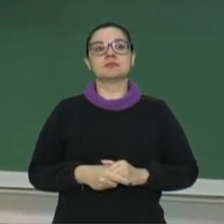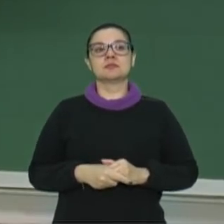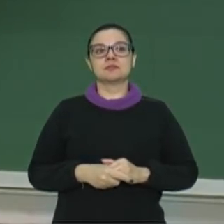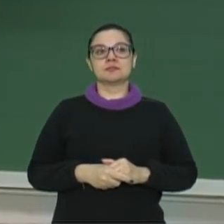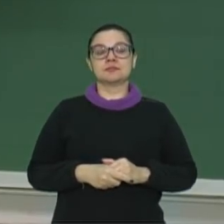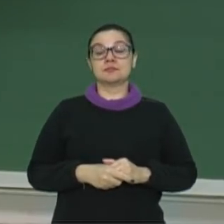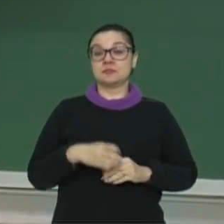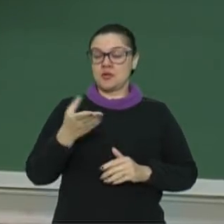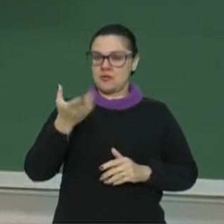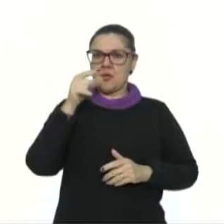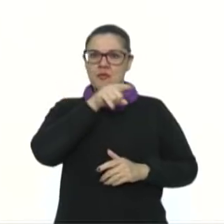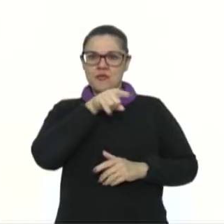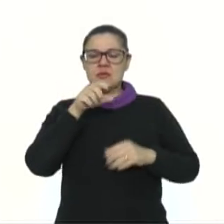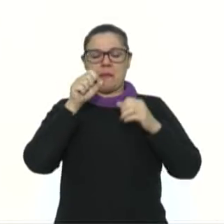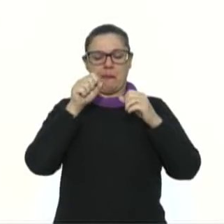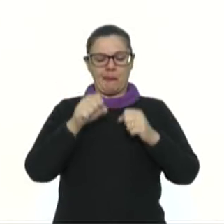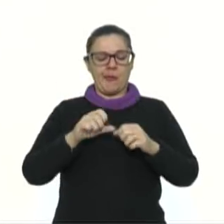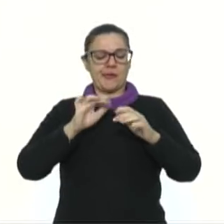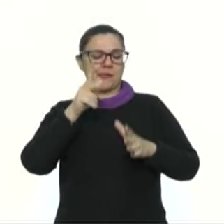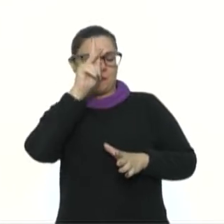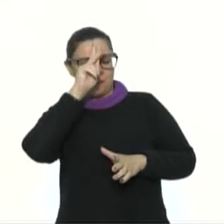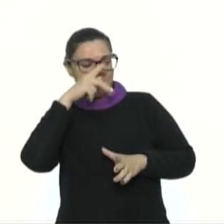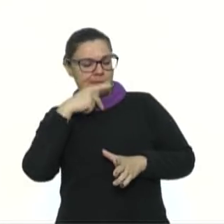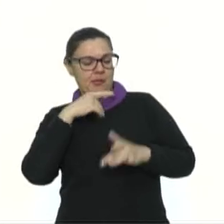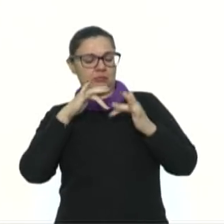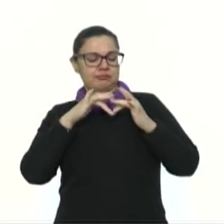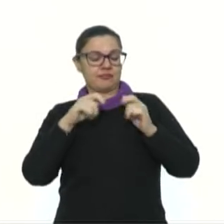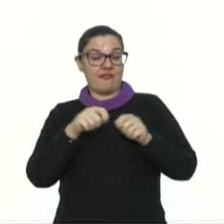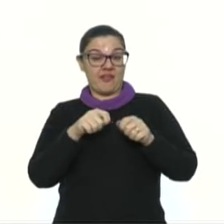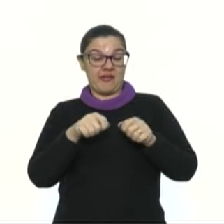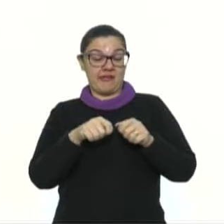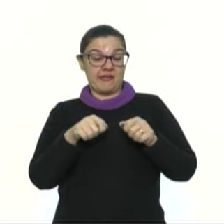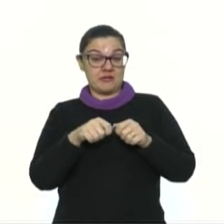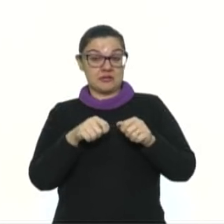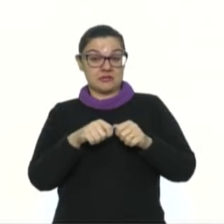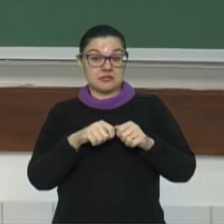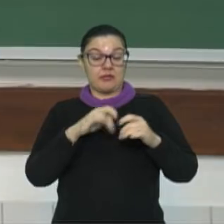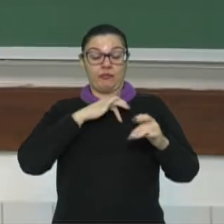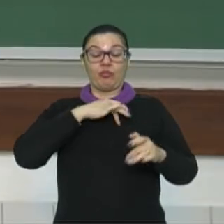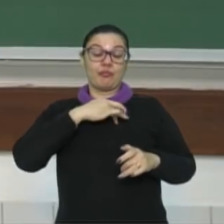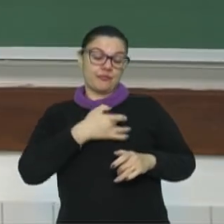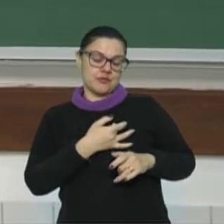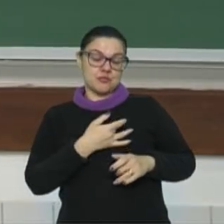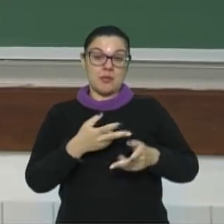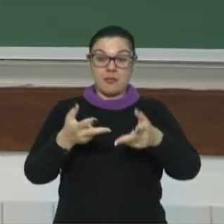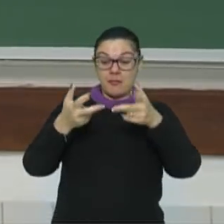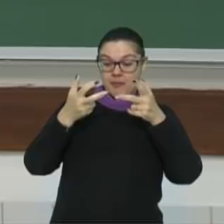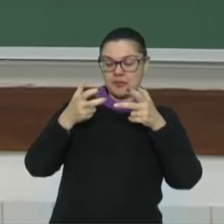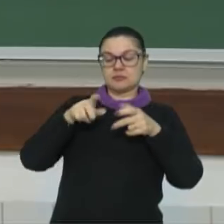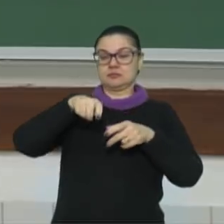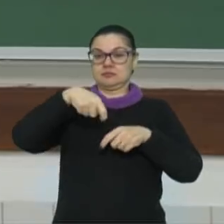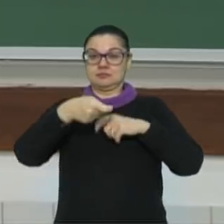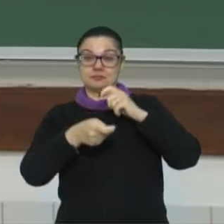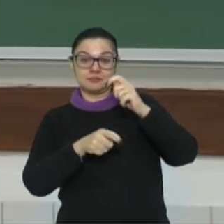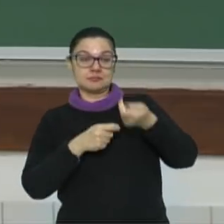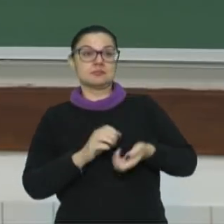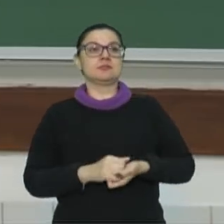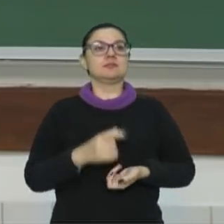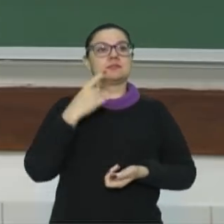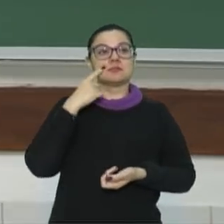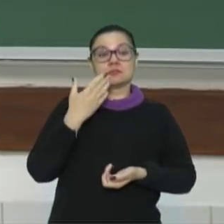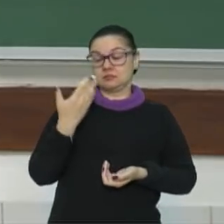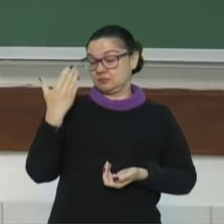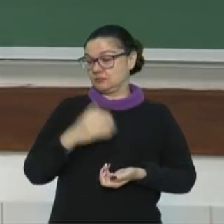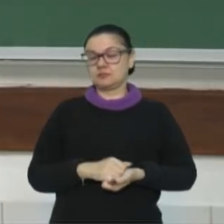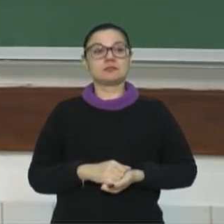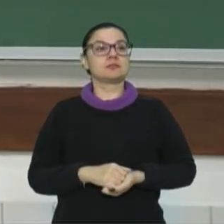Vamos lá? Você pode estar se fazendo de vítima e nem perceber, entenda os sinais. Esse é o nosso título, chamando a tua atenção. Vamos